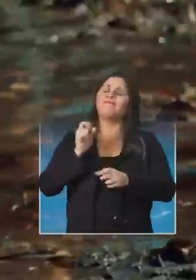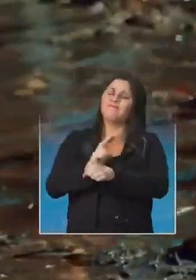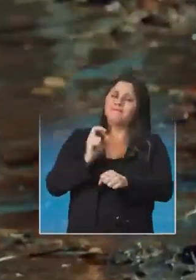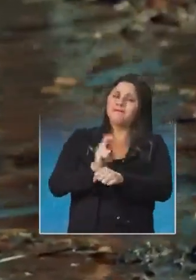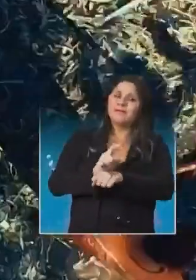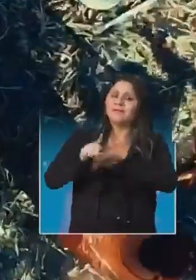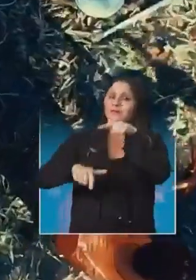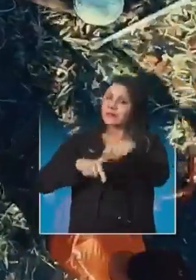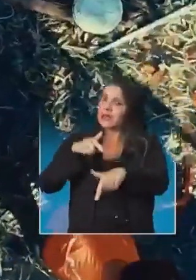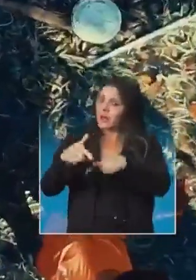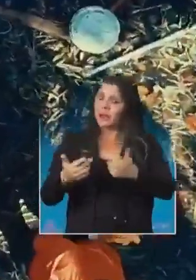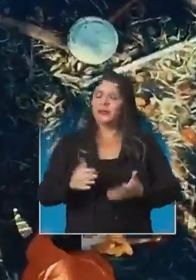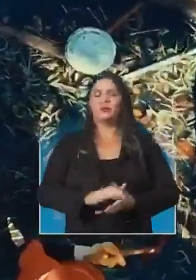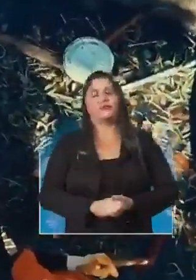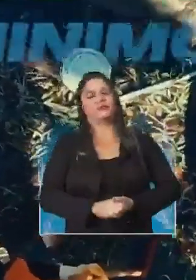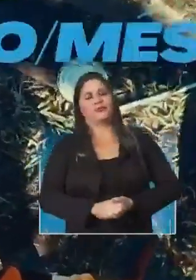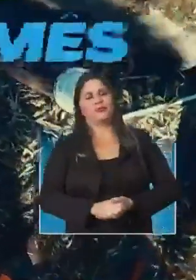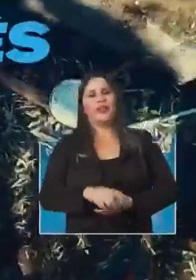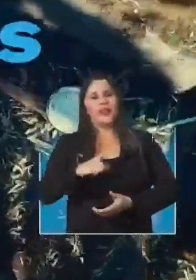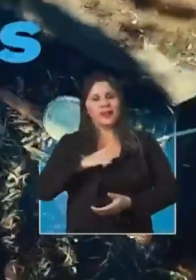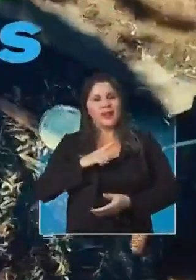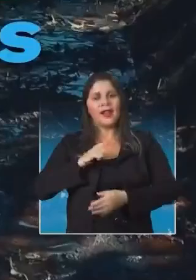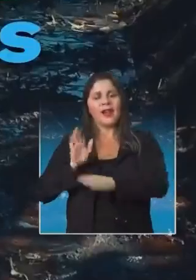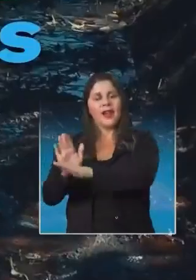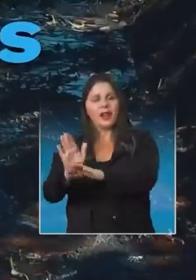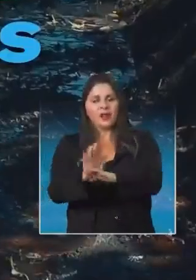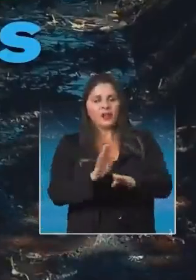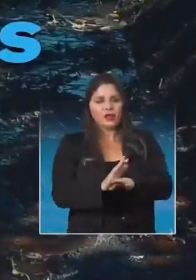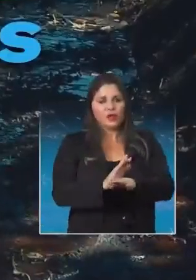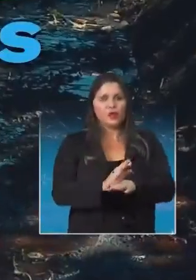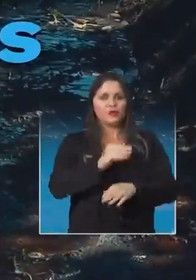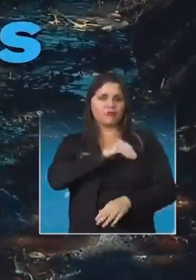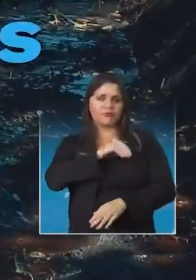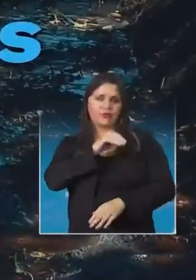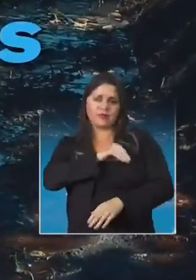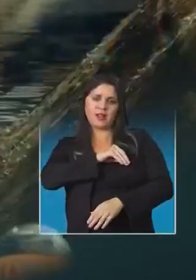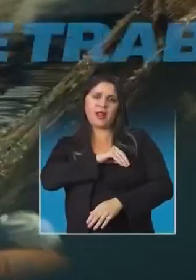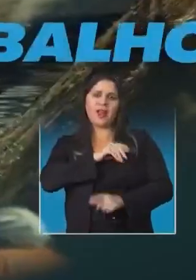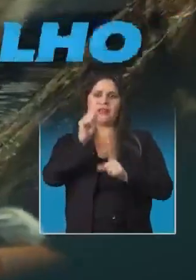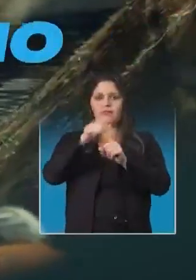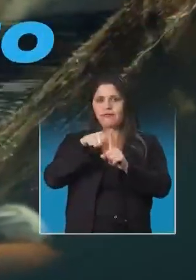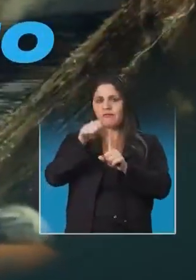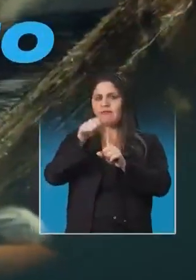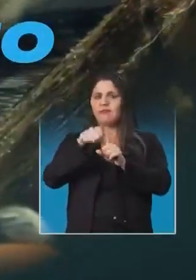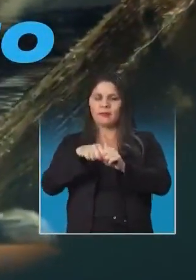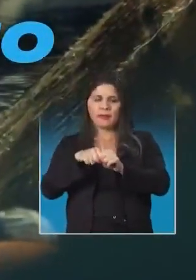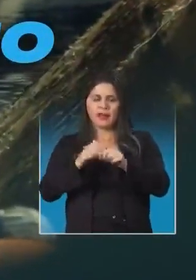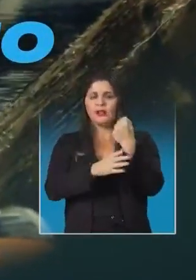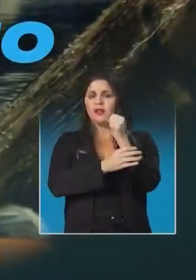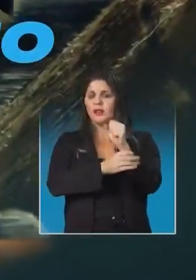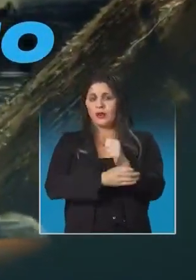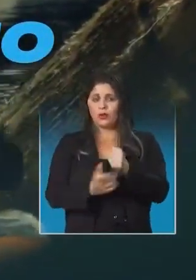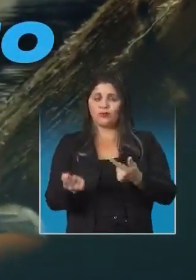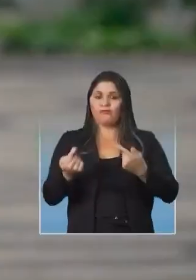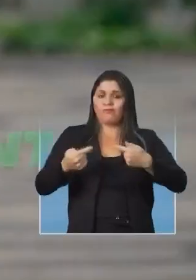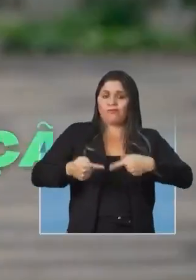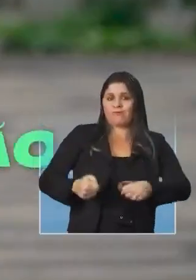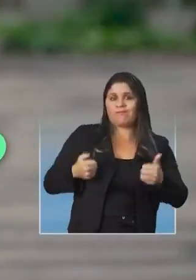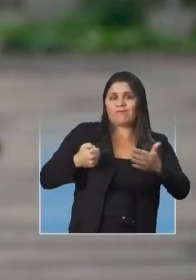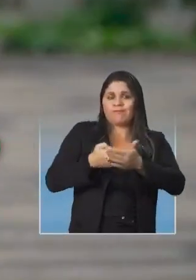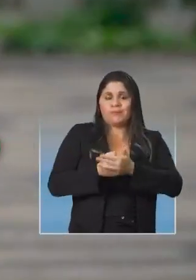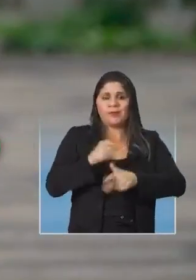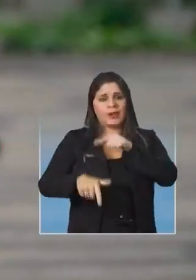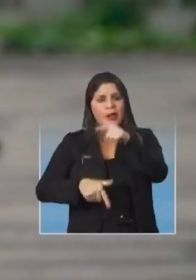no mercado formal de trabalho. Tem uma bolsa auxílio no valor de um salário mínimo mensal, tem seguro contra acidente de trabalho, tem